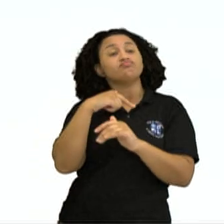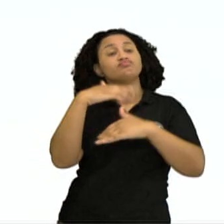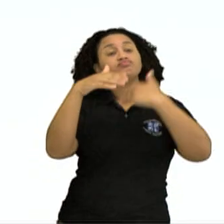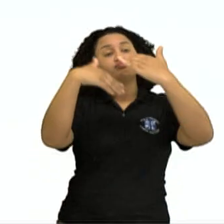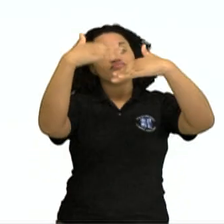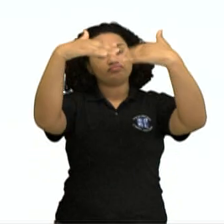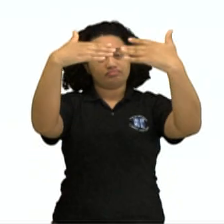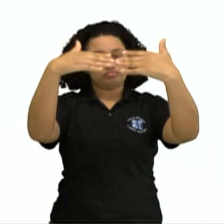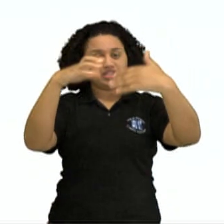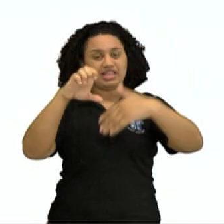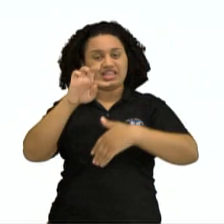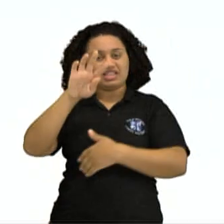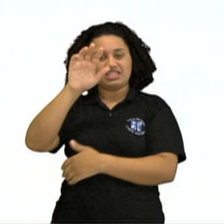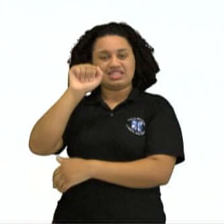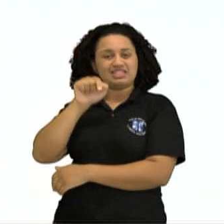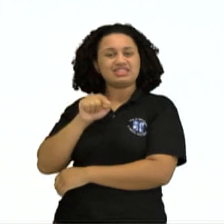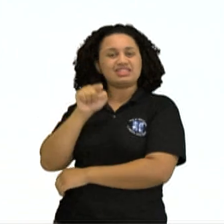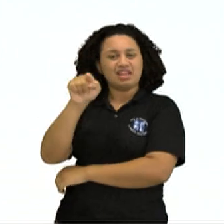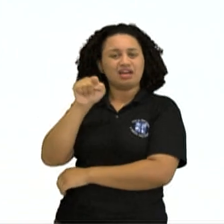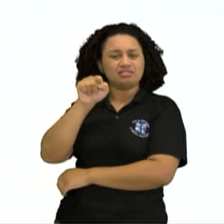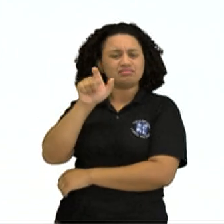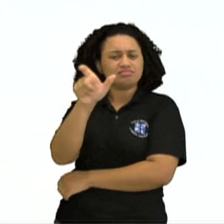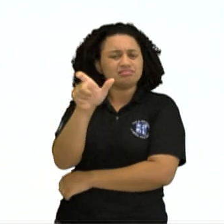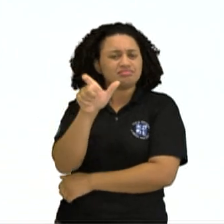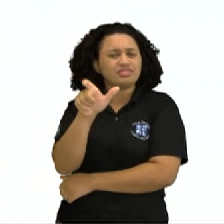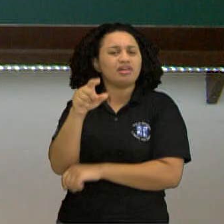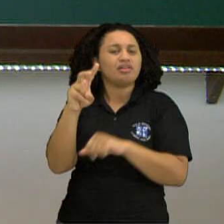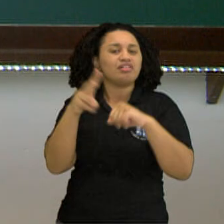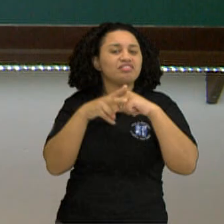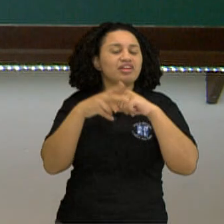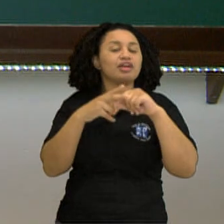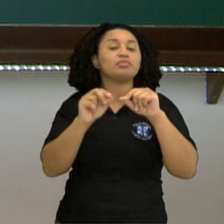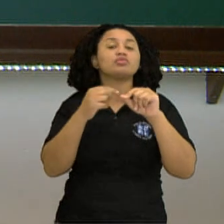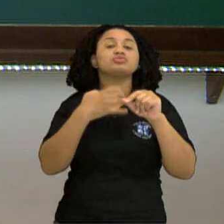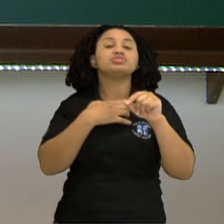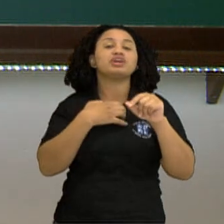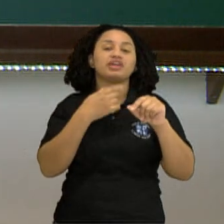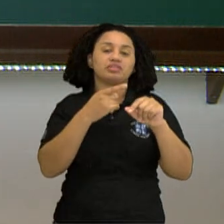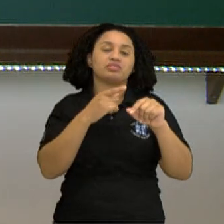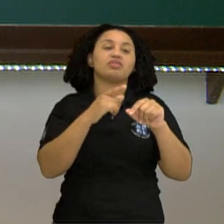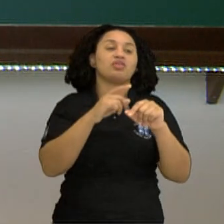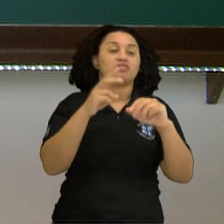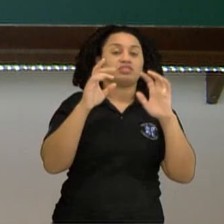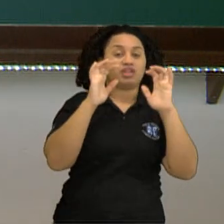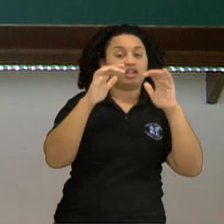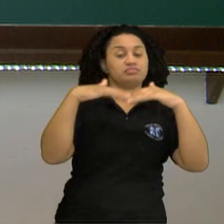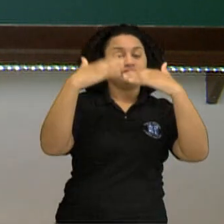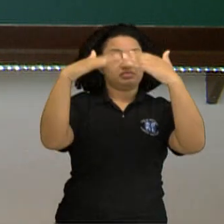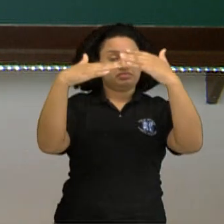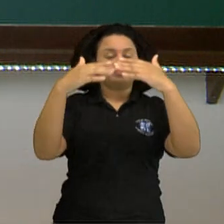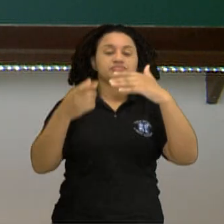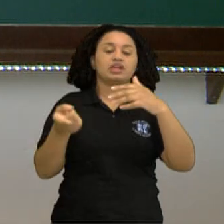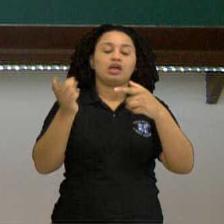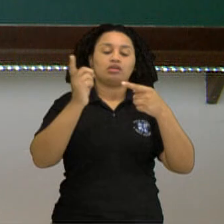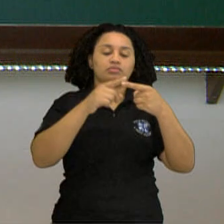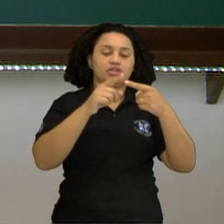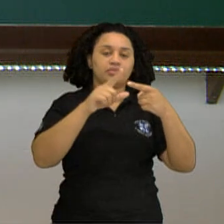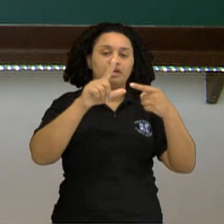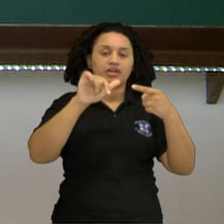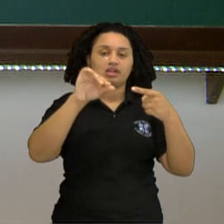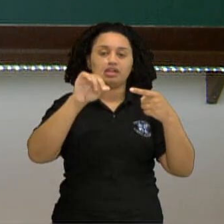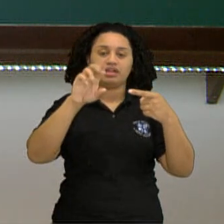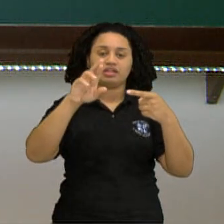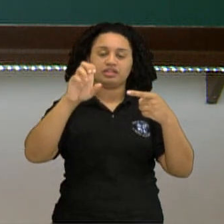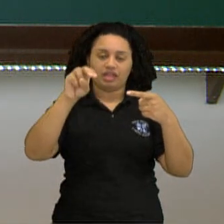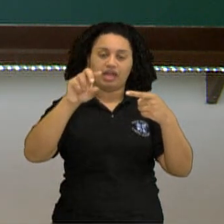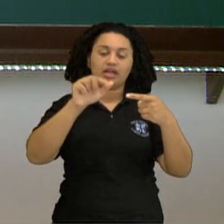desenvolvimento. Aqui nós temos um verbo de estado. O primeiro, lideram, era um verbo de ação. E agora